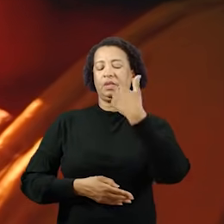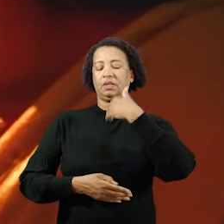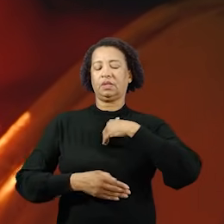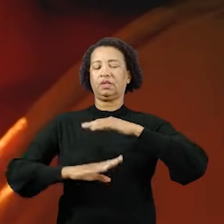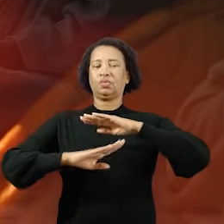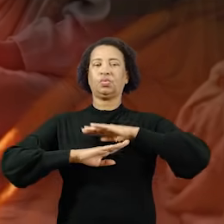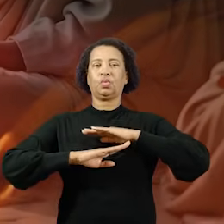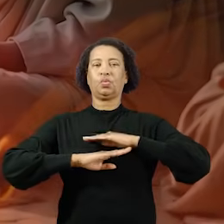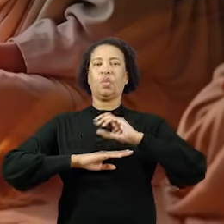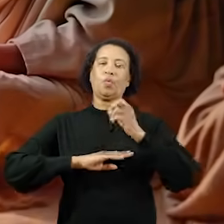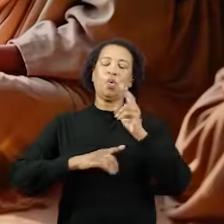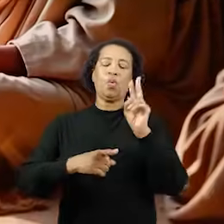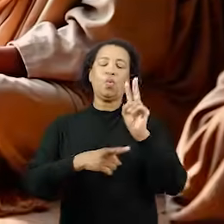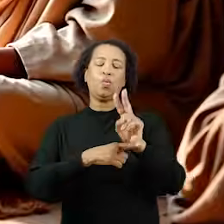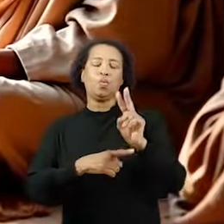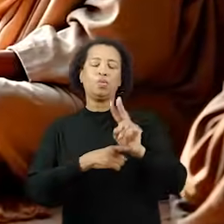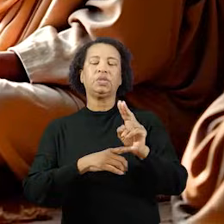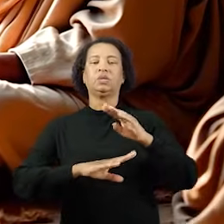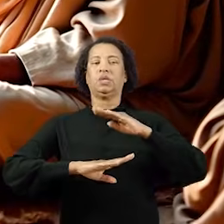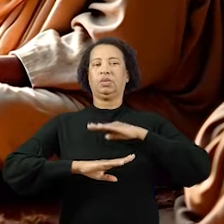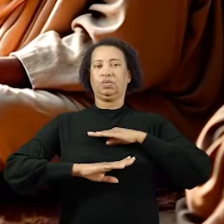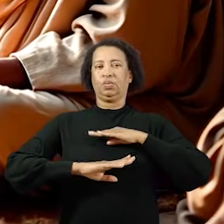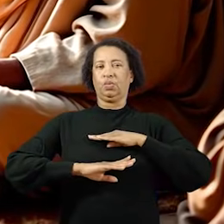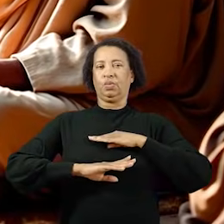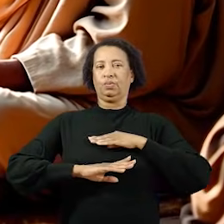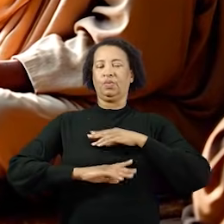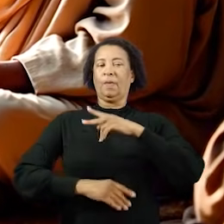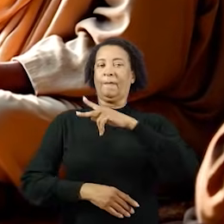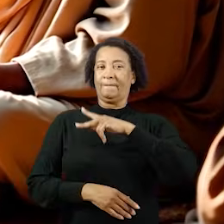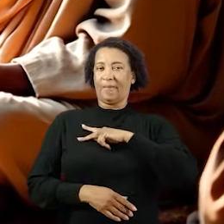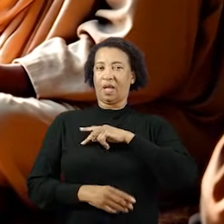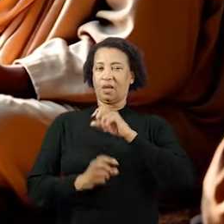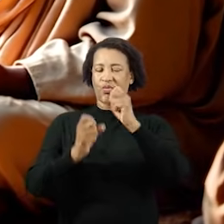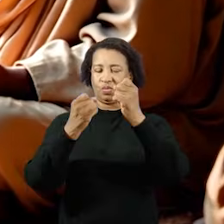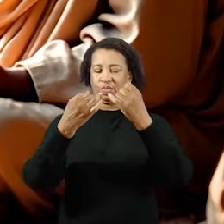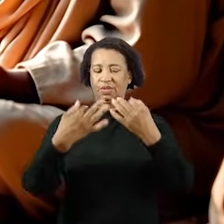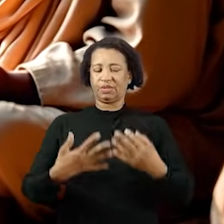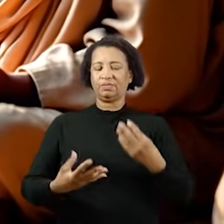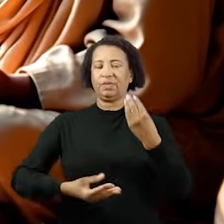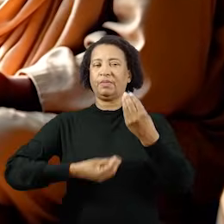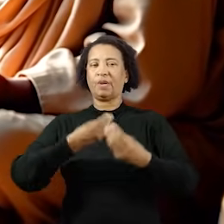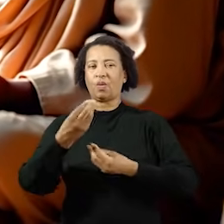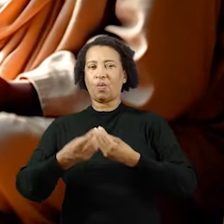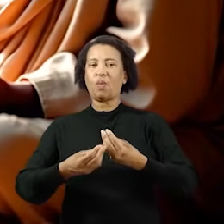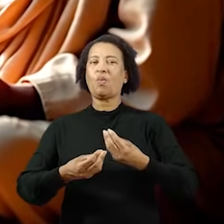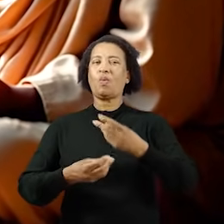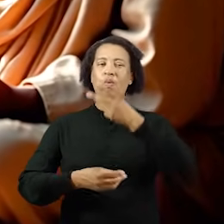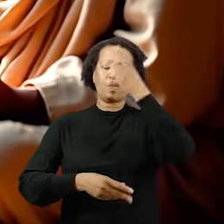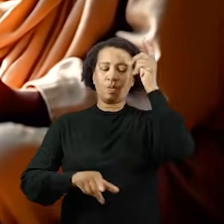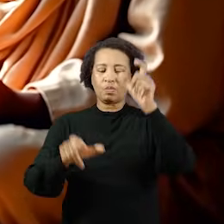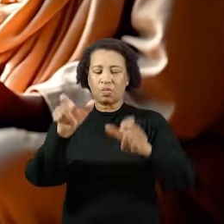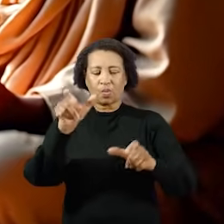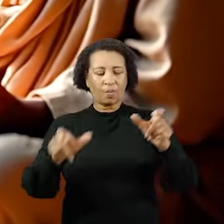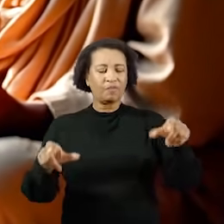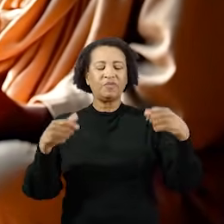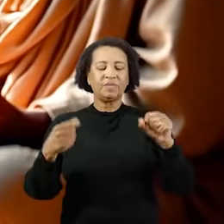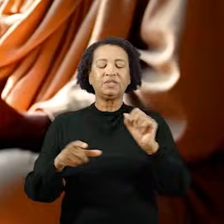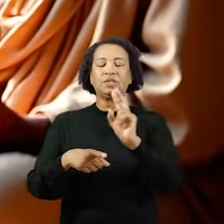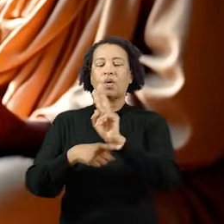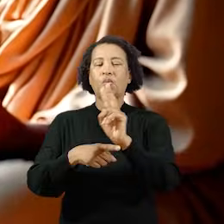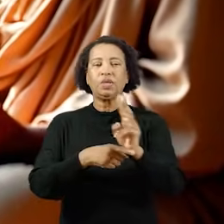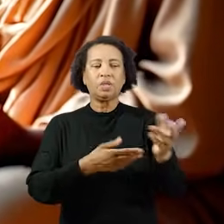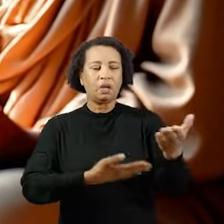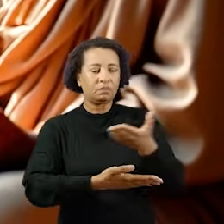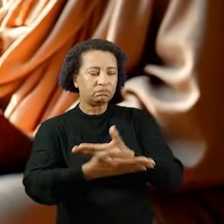corpo, ou de cuidado do corpo. Paulo descreve como os membros do corpo de Cristo devem cuidar uns